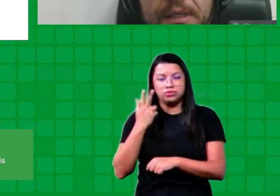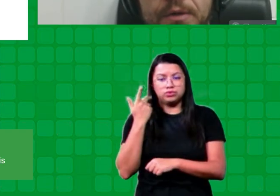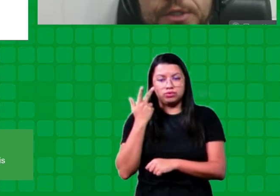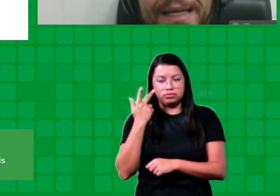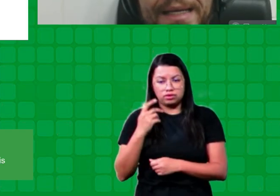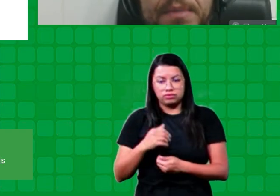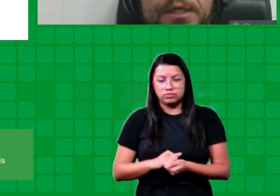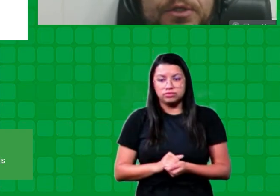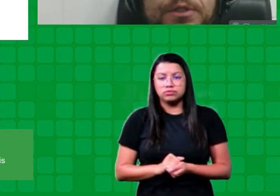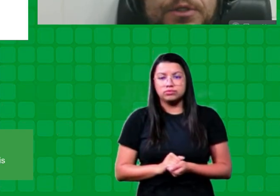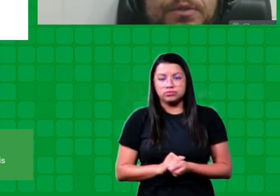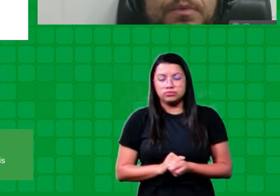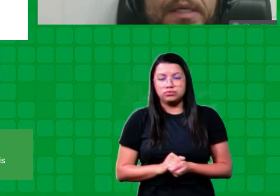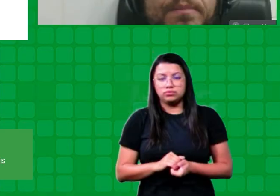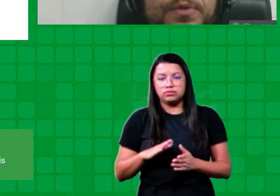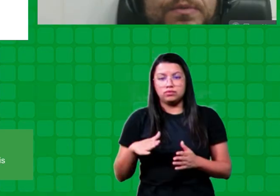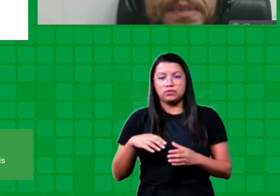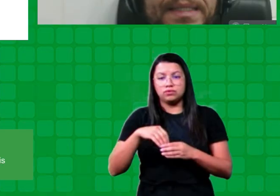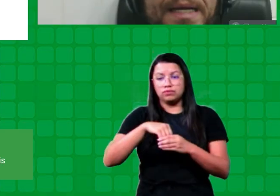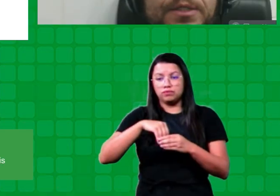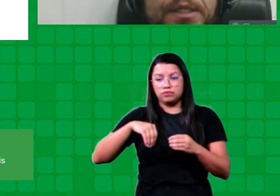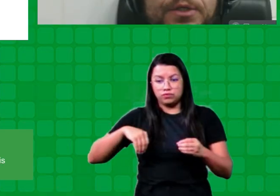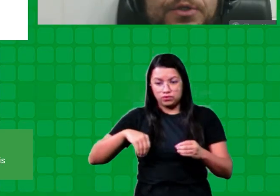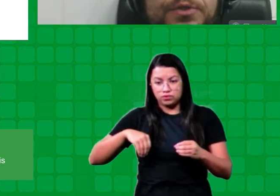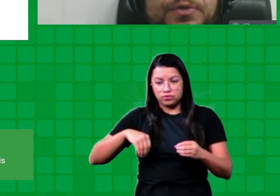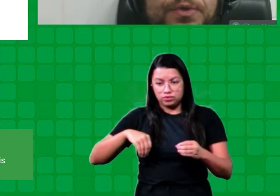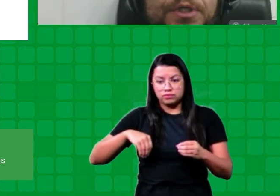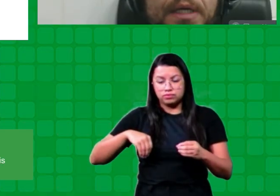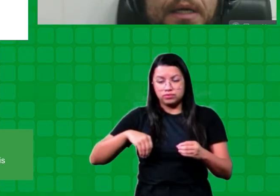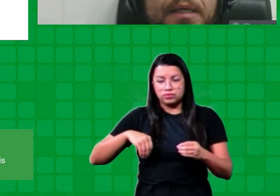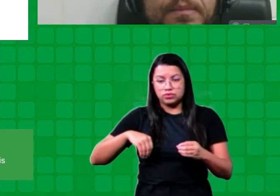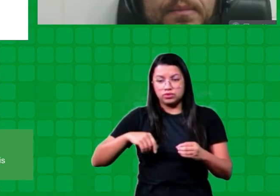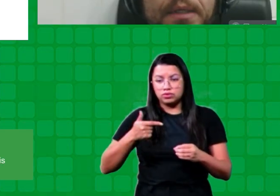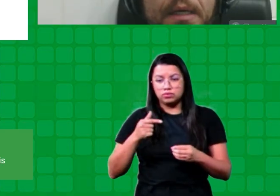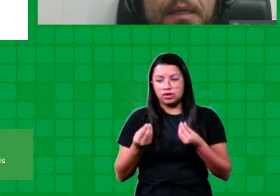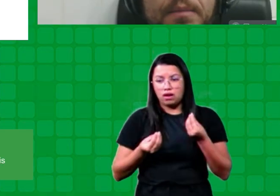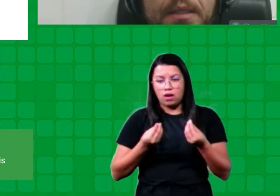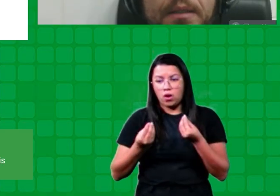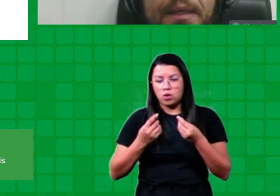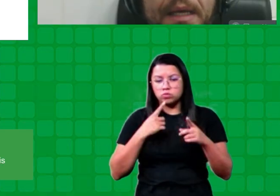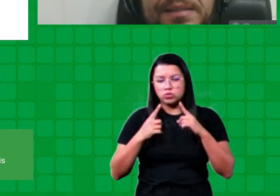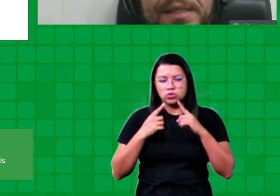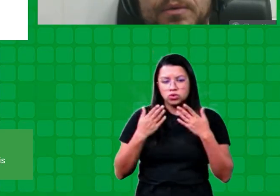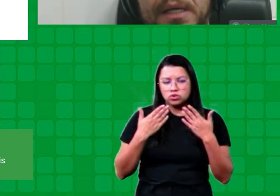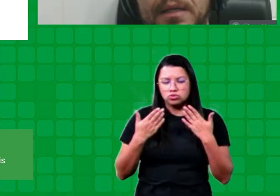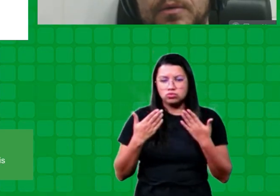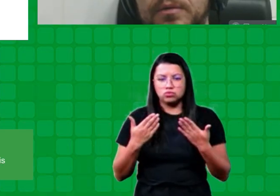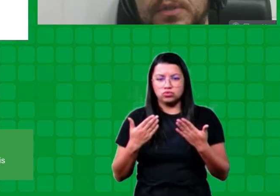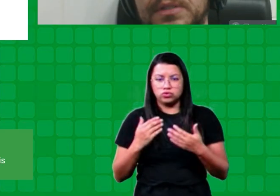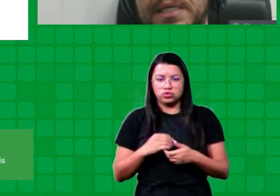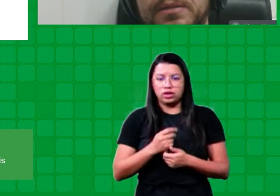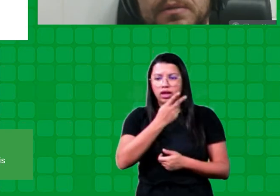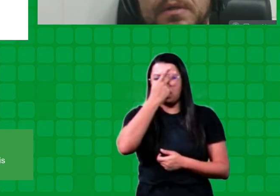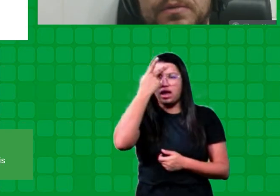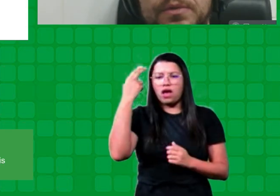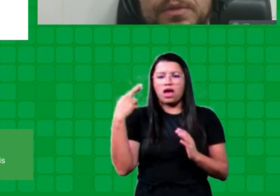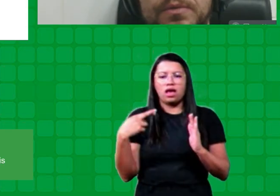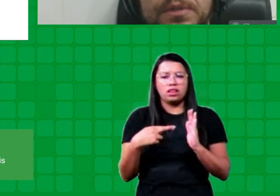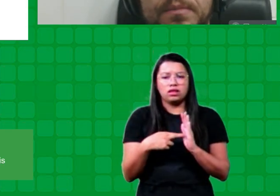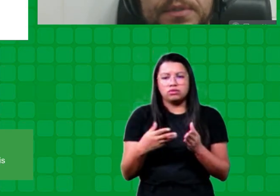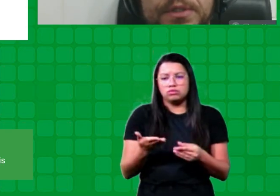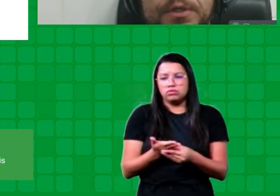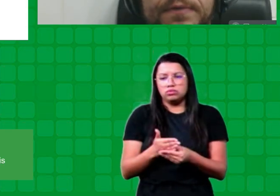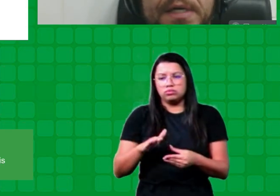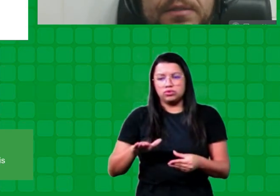Então, extraordinariamente, a gente não tem a possibilidade nem de discutir em Câmara quem seria o relator do processo, que é uma